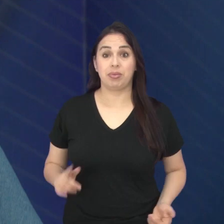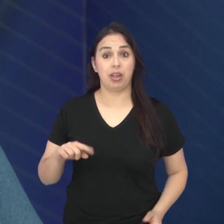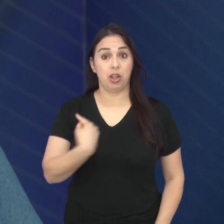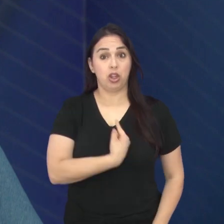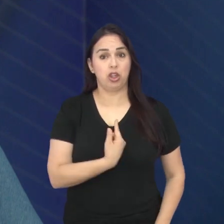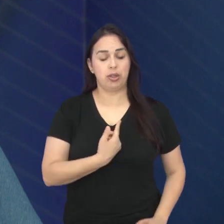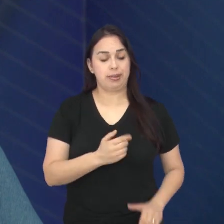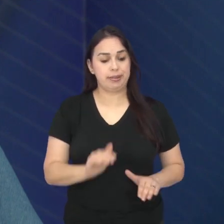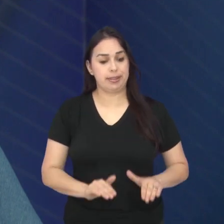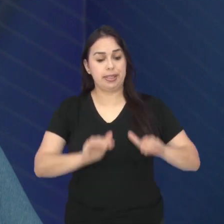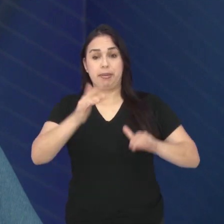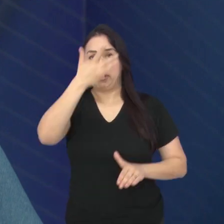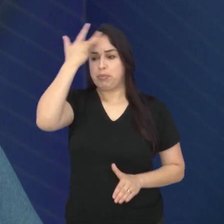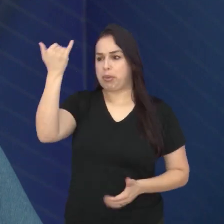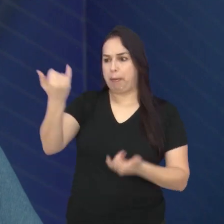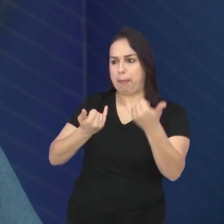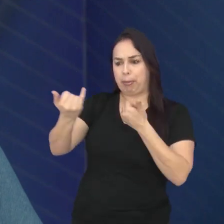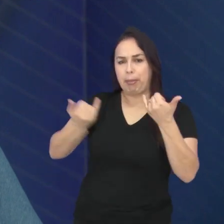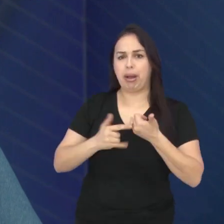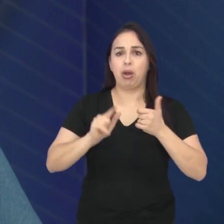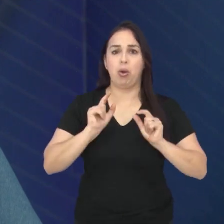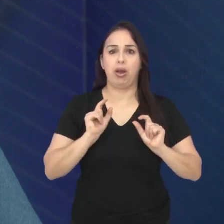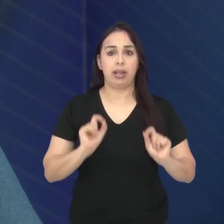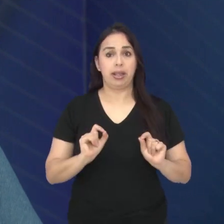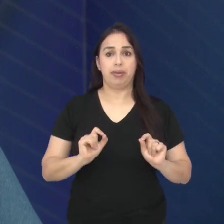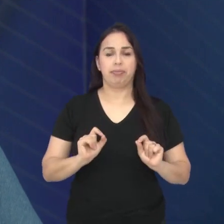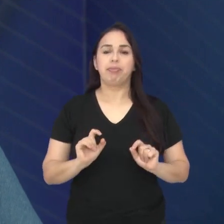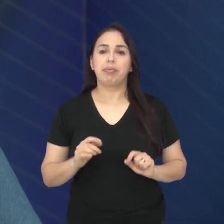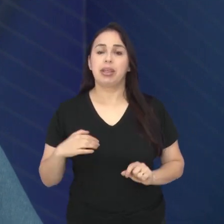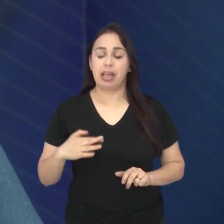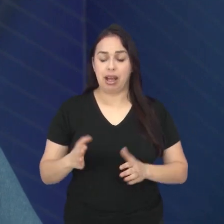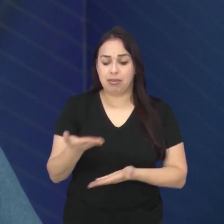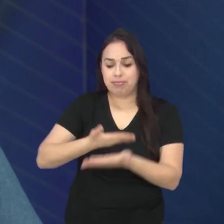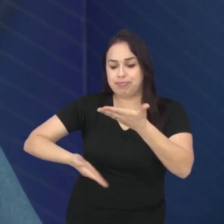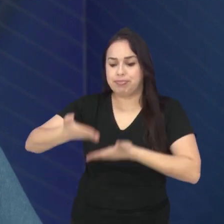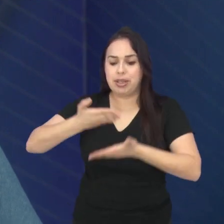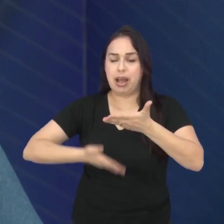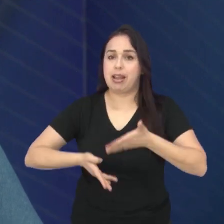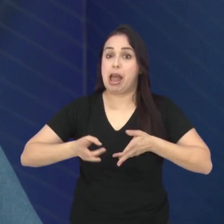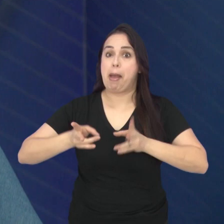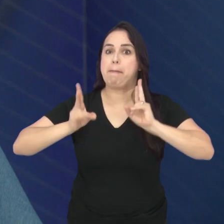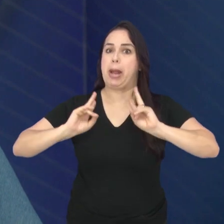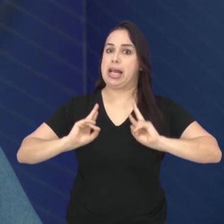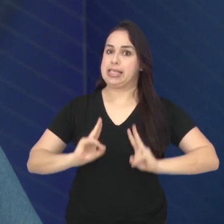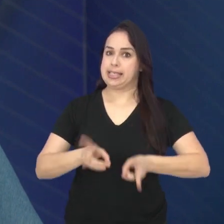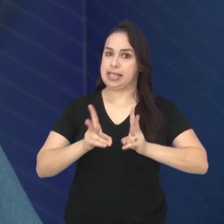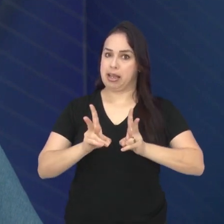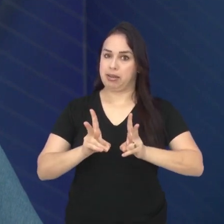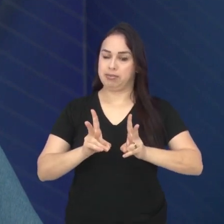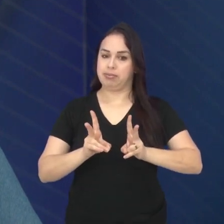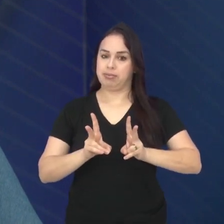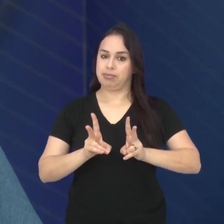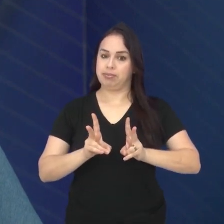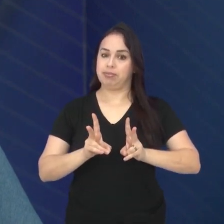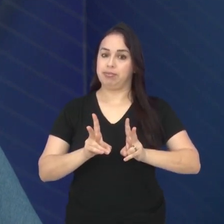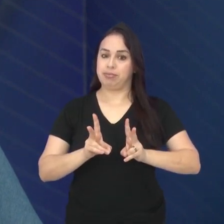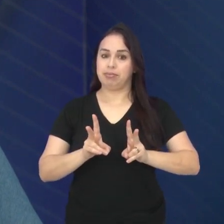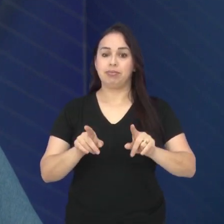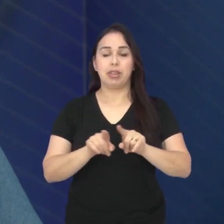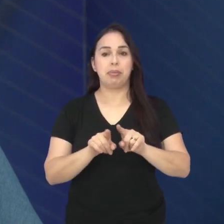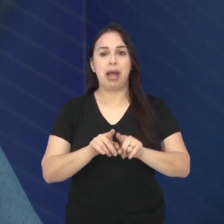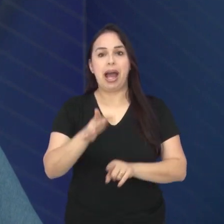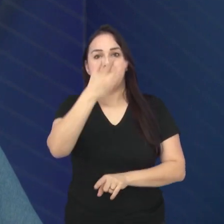A gente cresce ouvindo, seja por fatores ideológicos ou culturais, que uma relação precisa durar para sempre. Claro que ninguém se